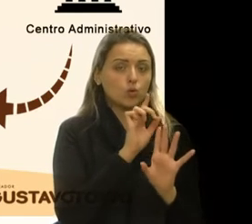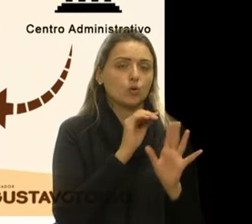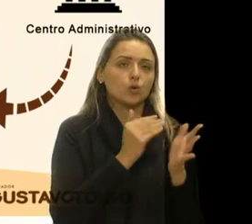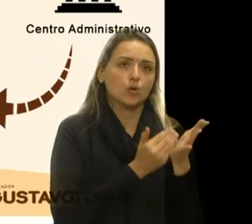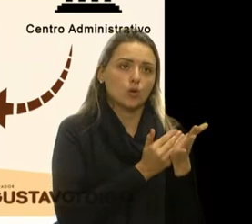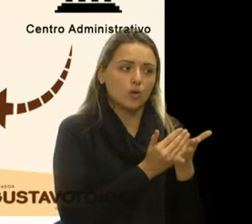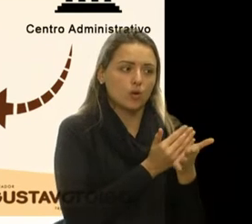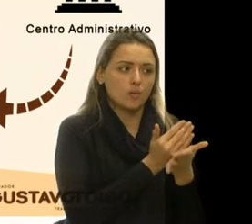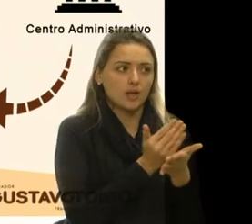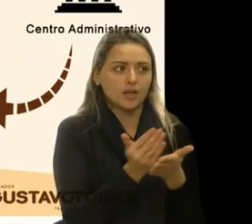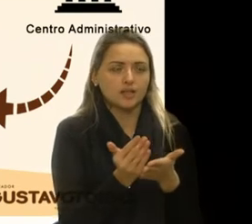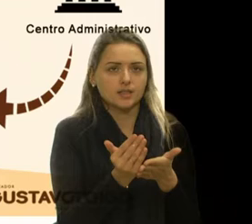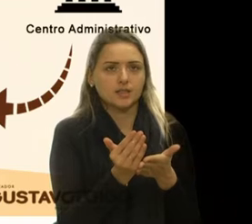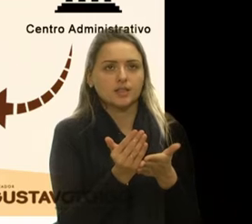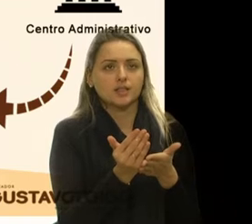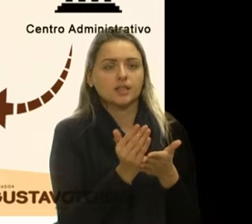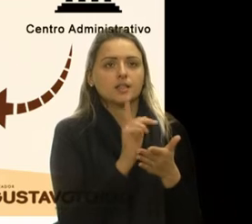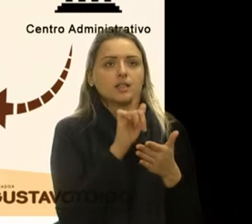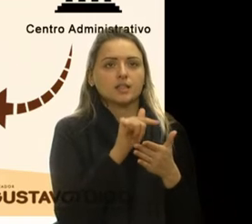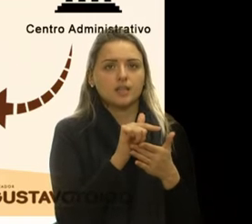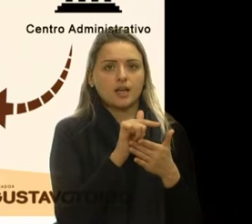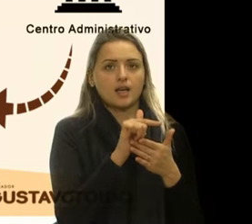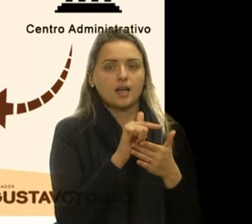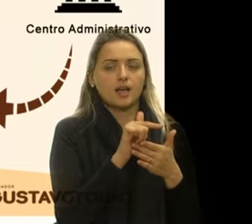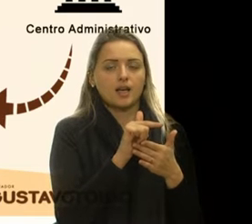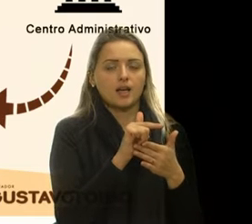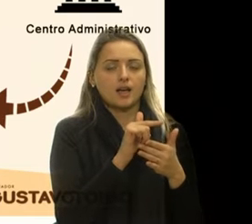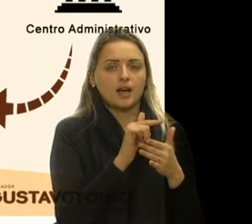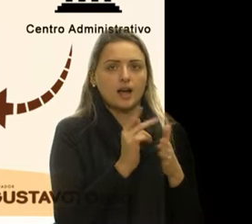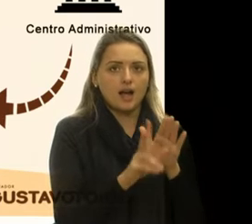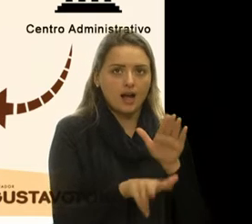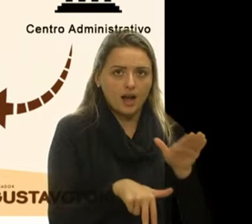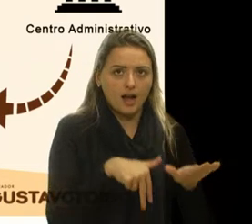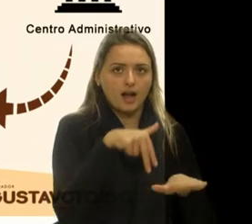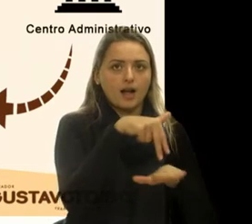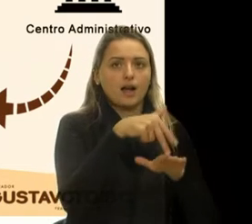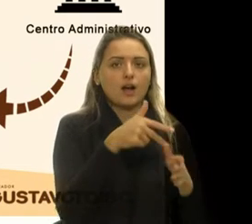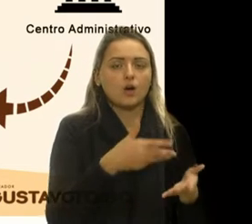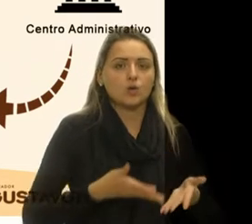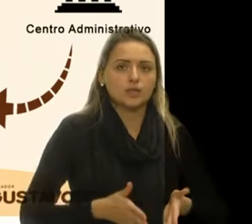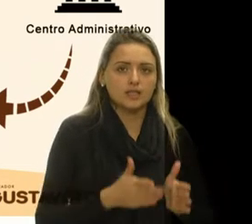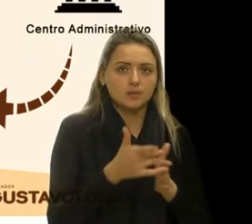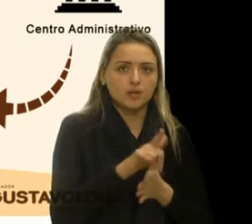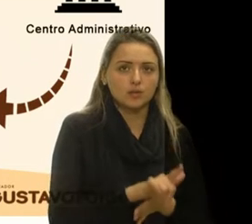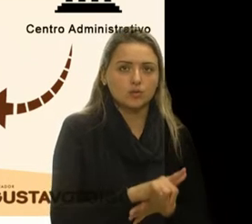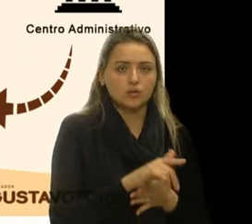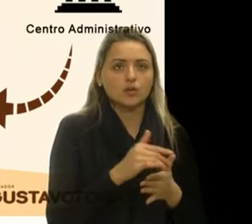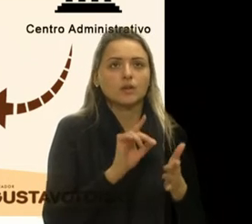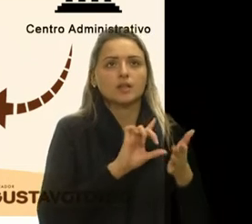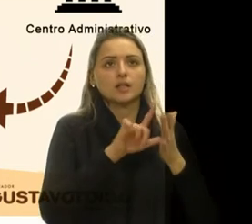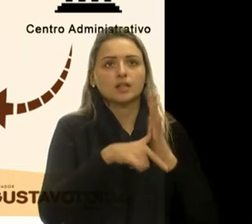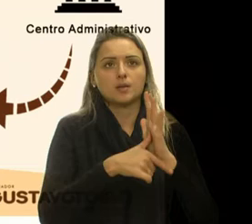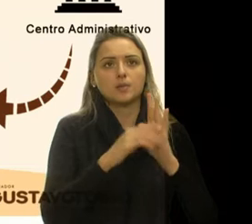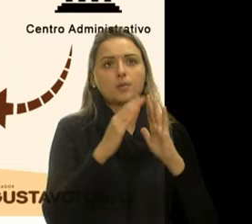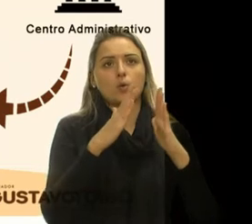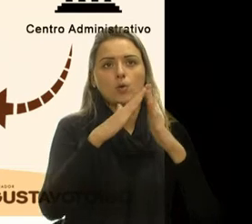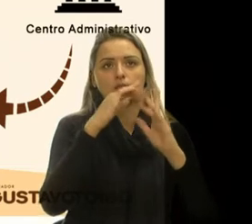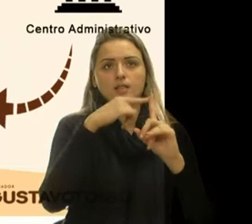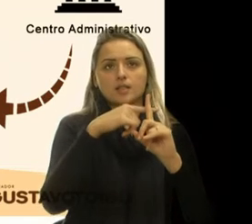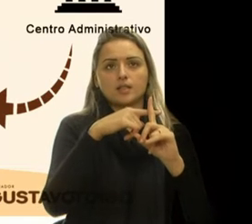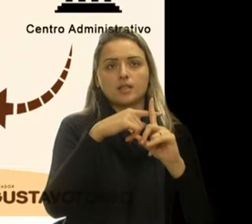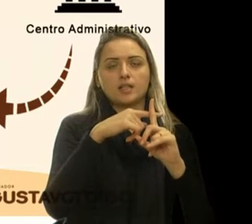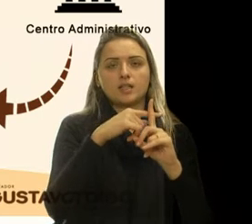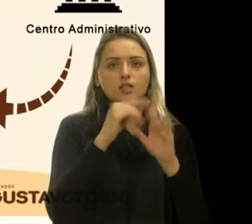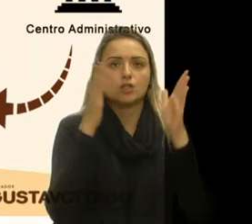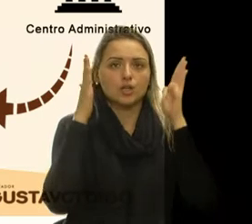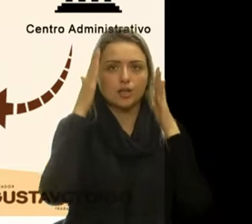Santo Sepulcro, que é a ressurreição. Passa pelas capelas das Irmãs Carmelitas, onde lá